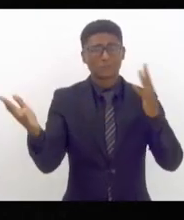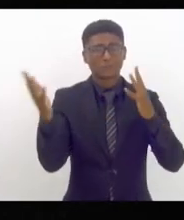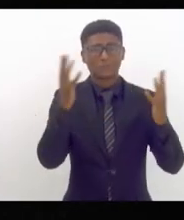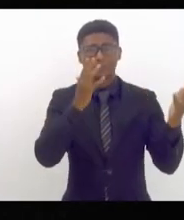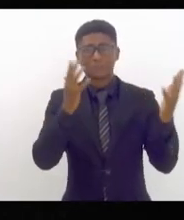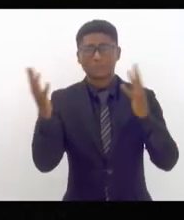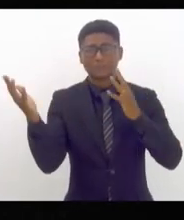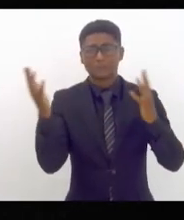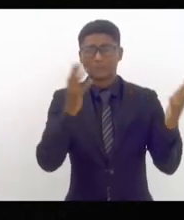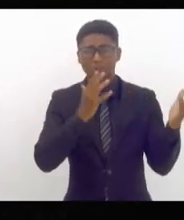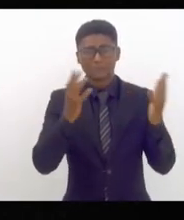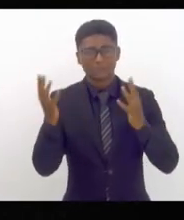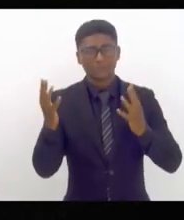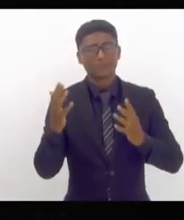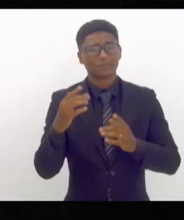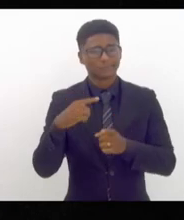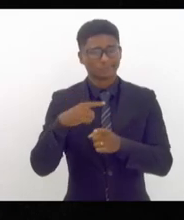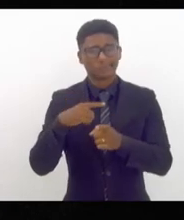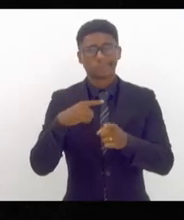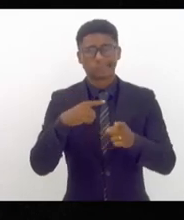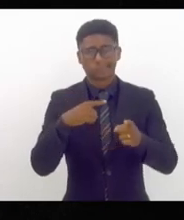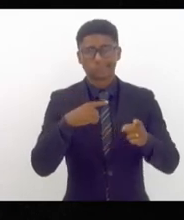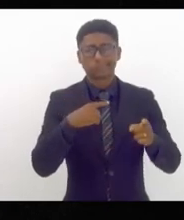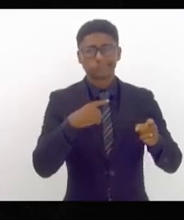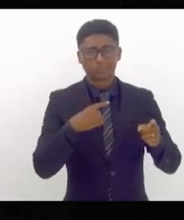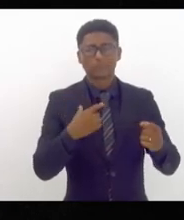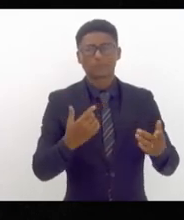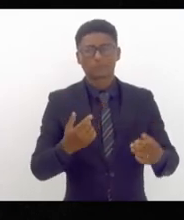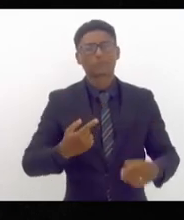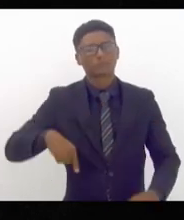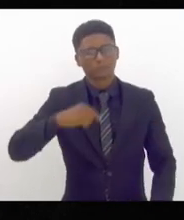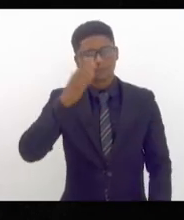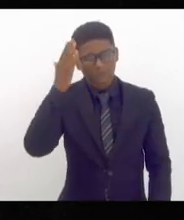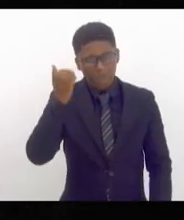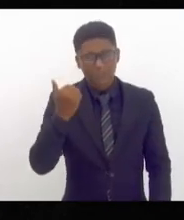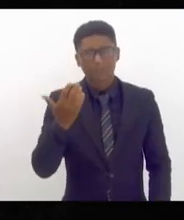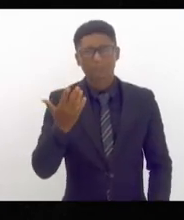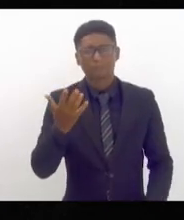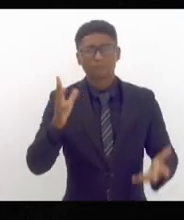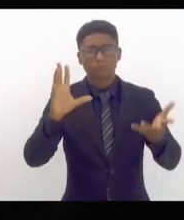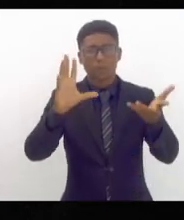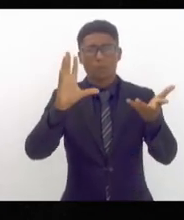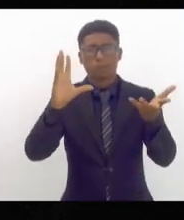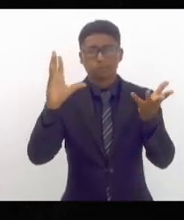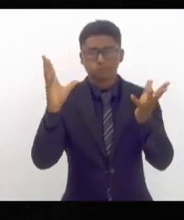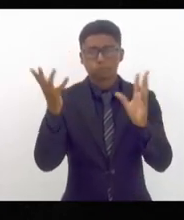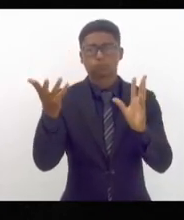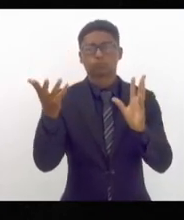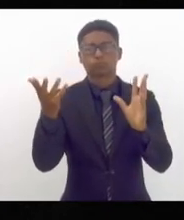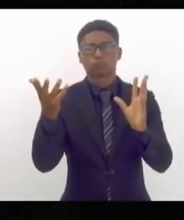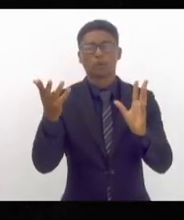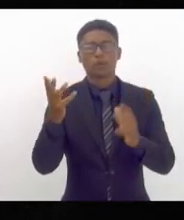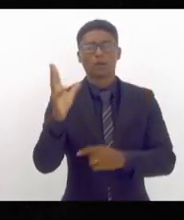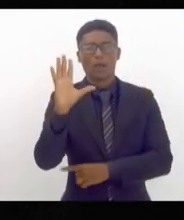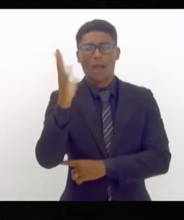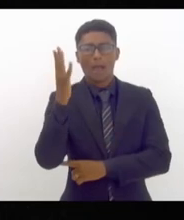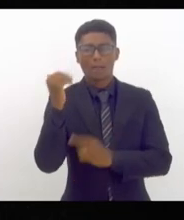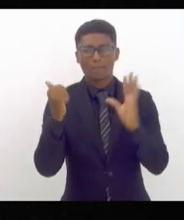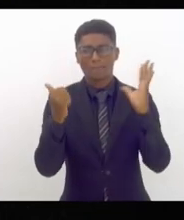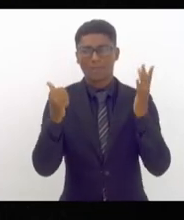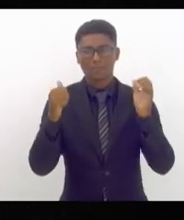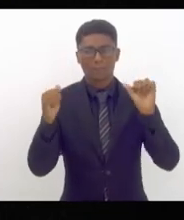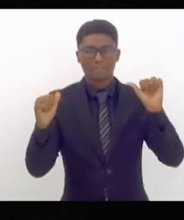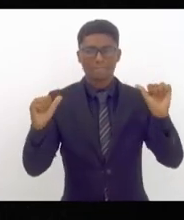desespero. Nós temos ciência do quanto as mudanças climáticas e ambientais afetam